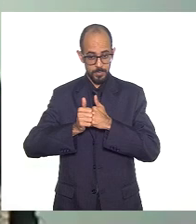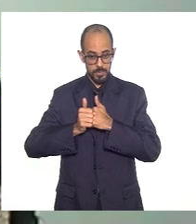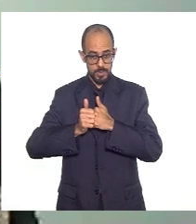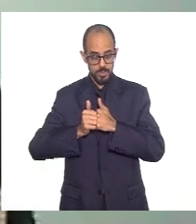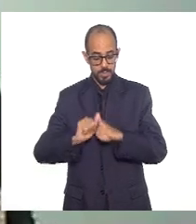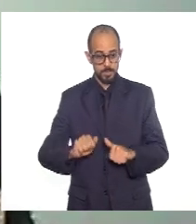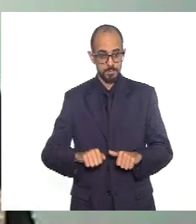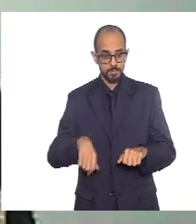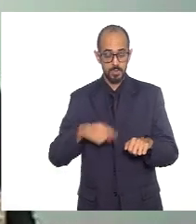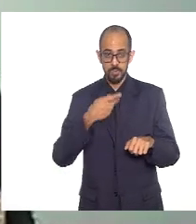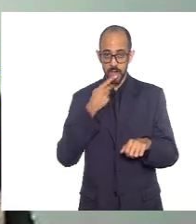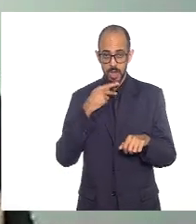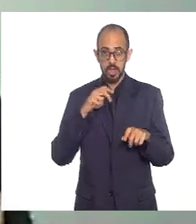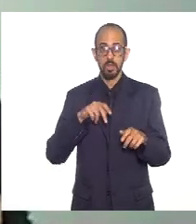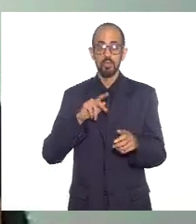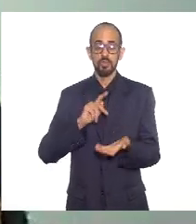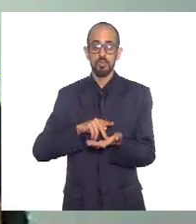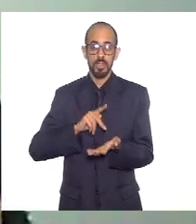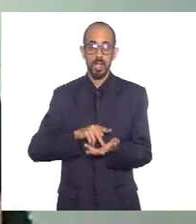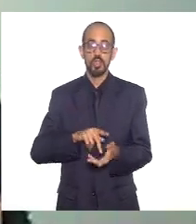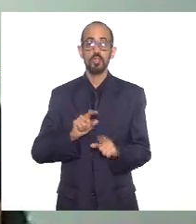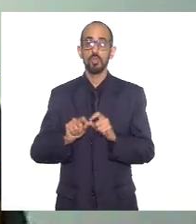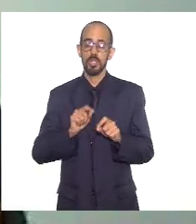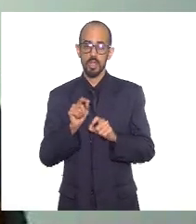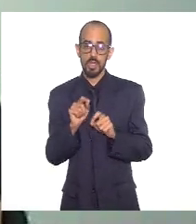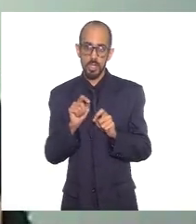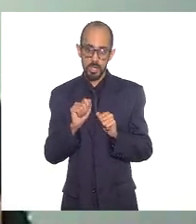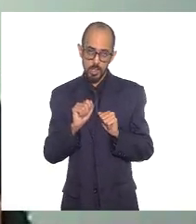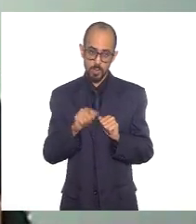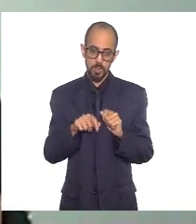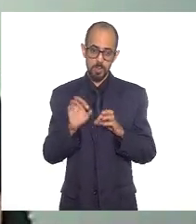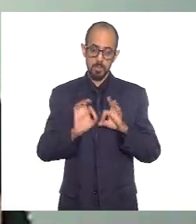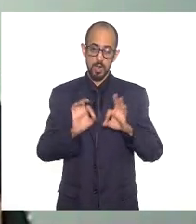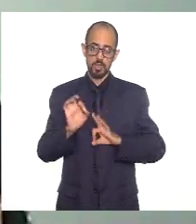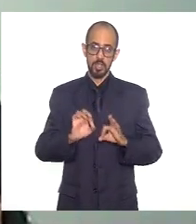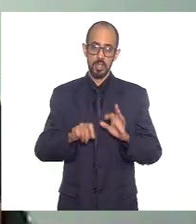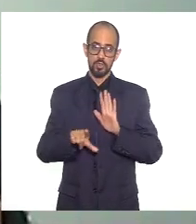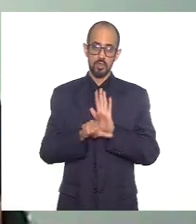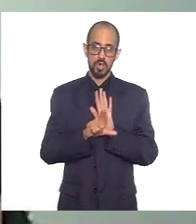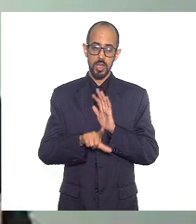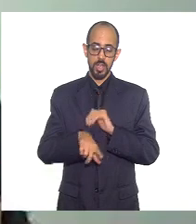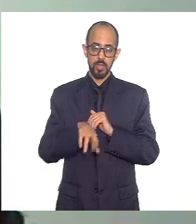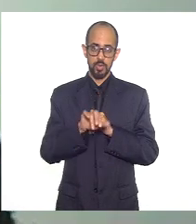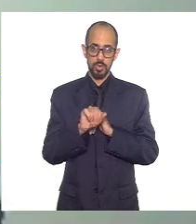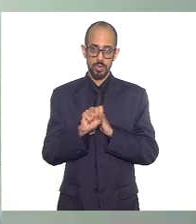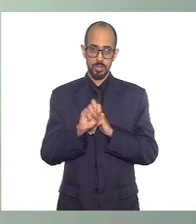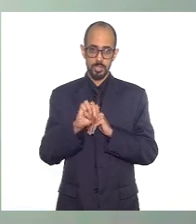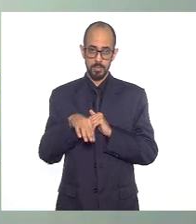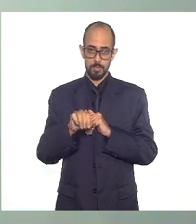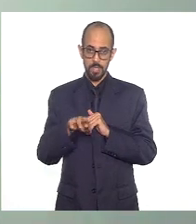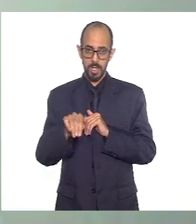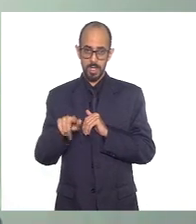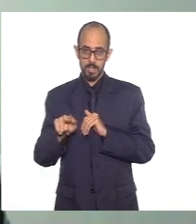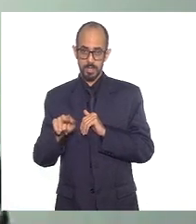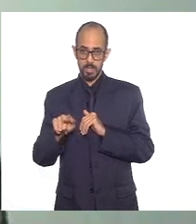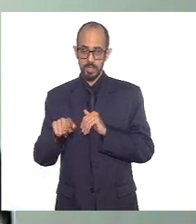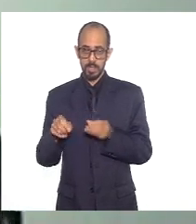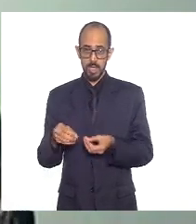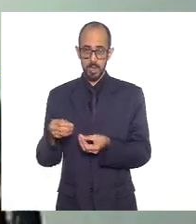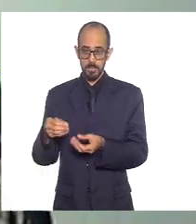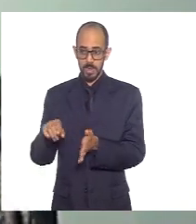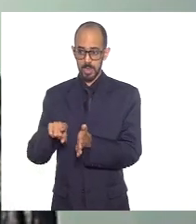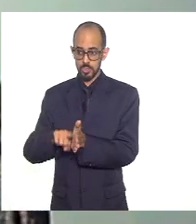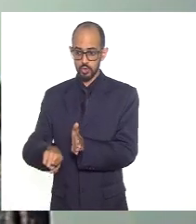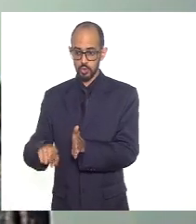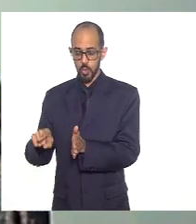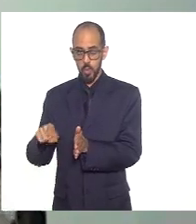inteiro, tratando exatamente de um projeto de lei do deputado Rosenberg Reis, que trata de incentivos fiscais ao pescado. Então,